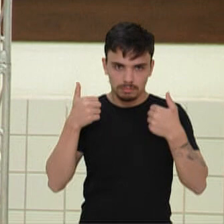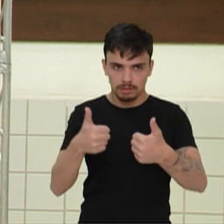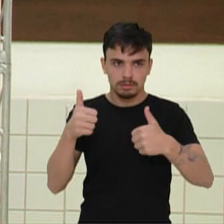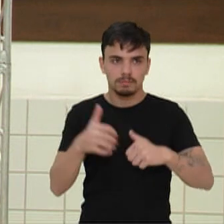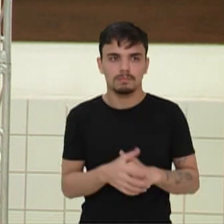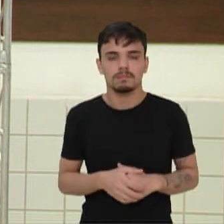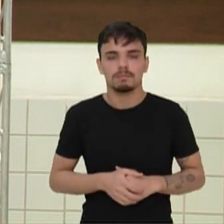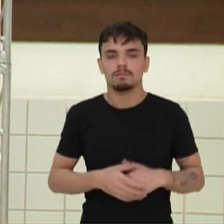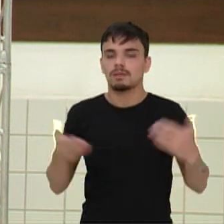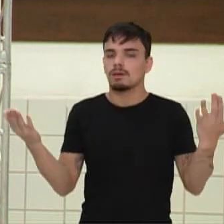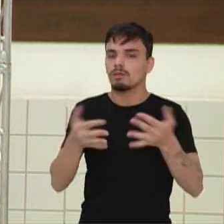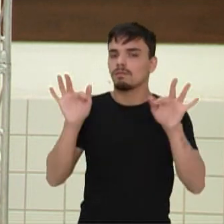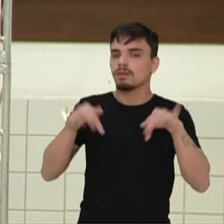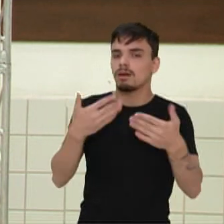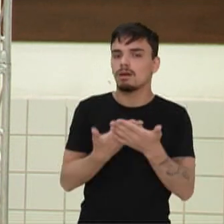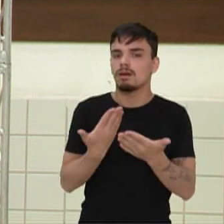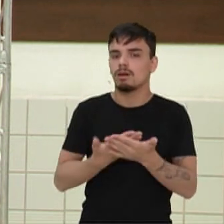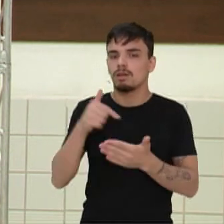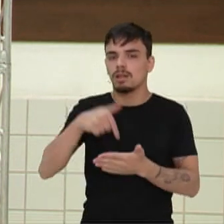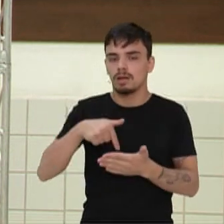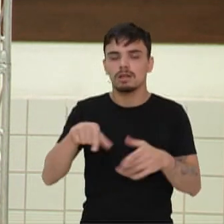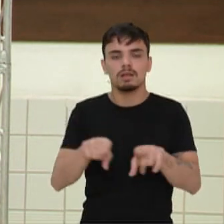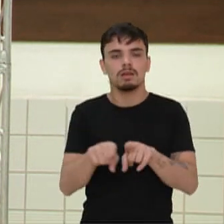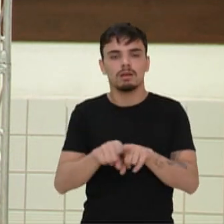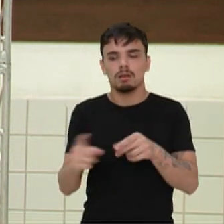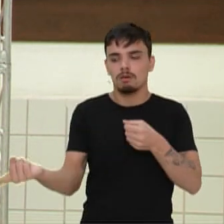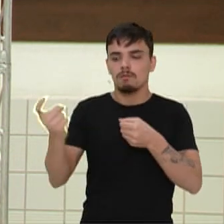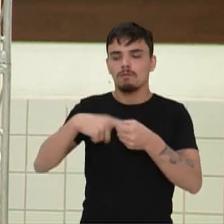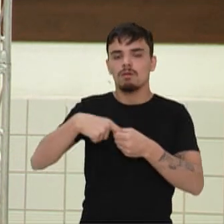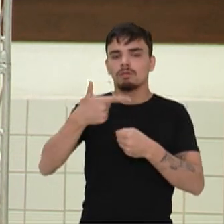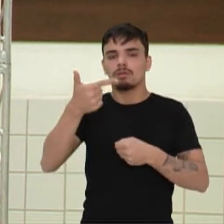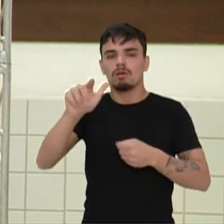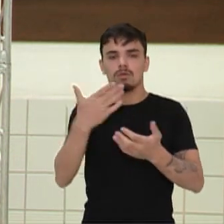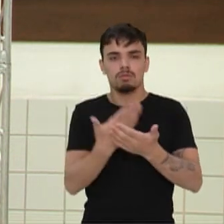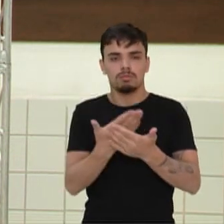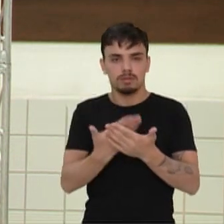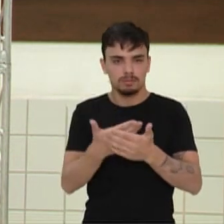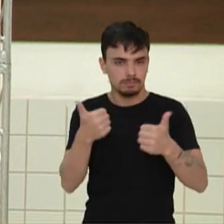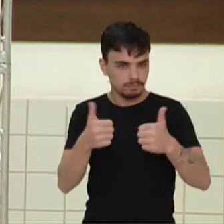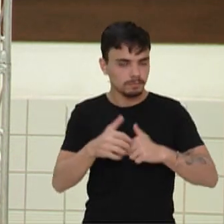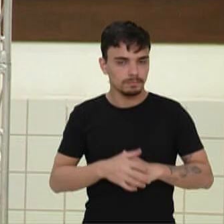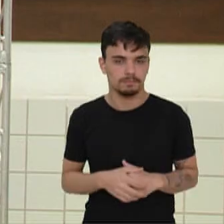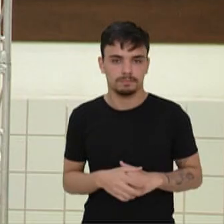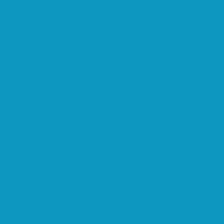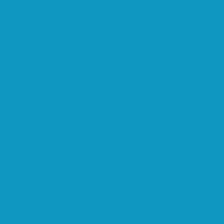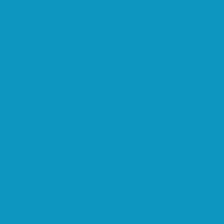Então a gente vai finalizando a nossa aula de hoje aqui. Volto com vocês na próxima aula.